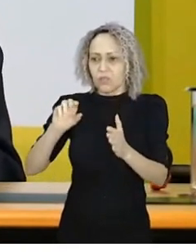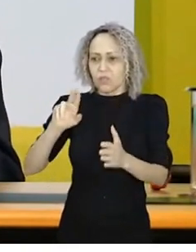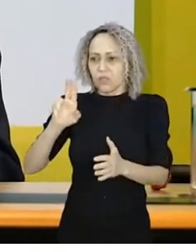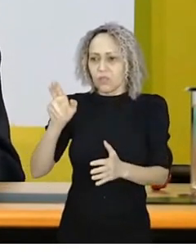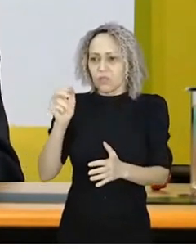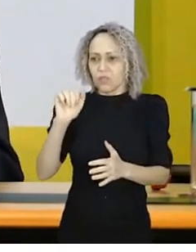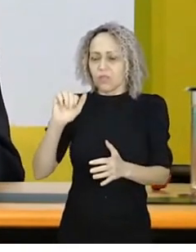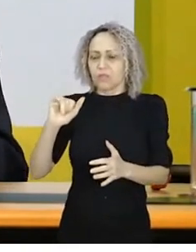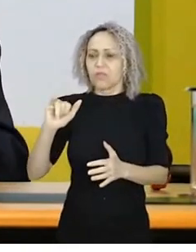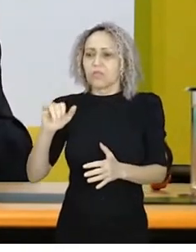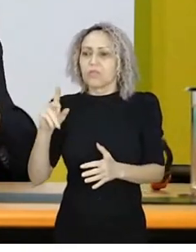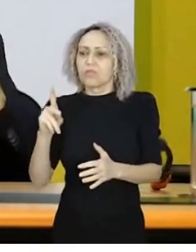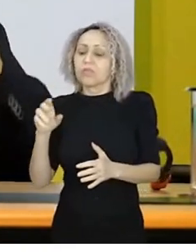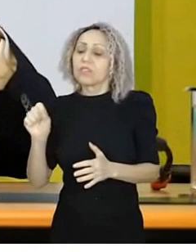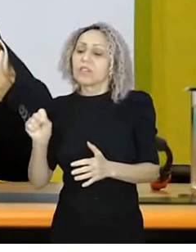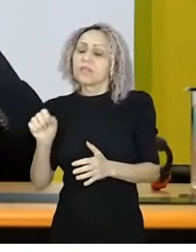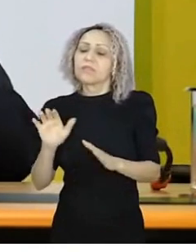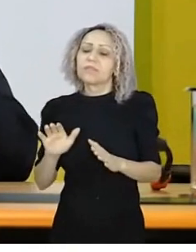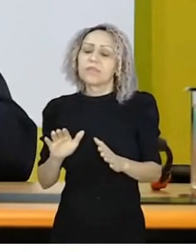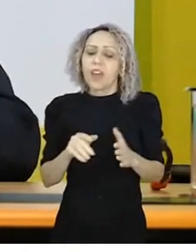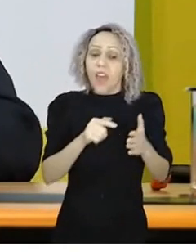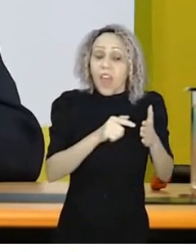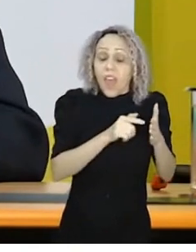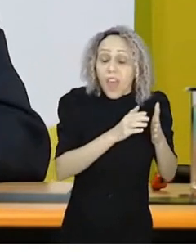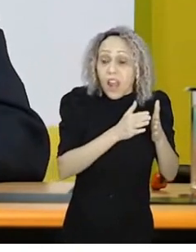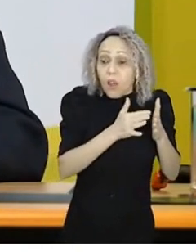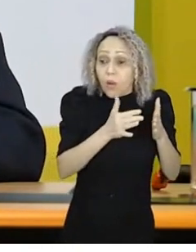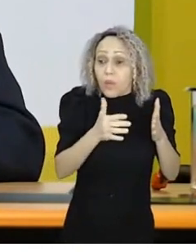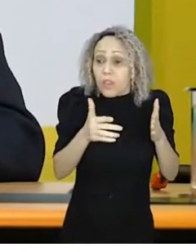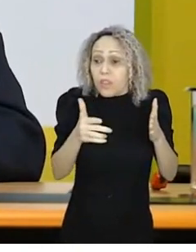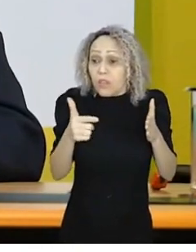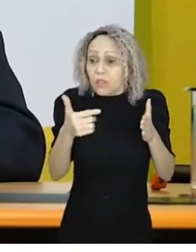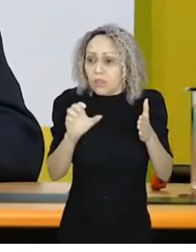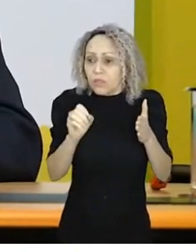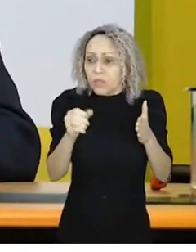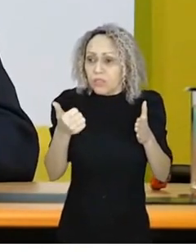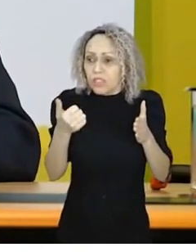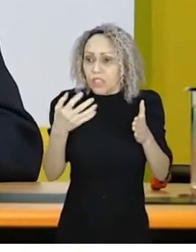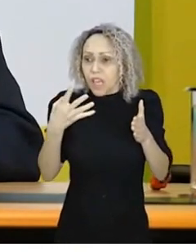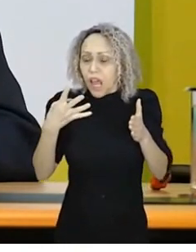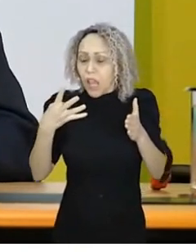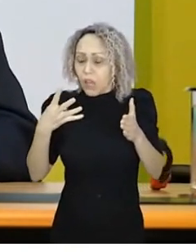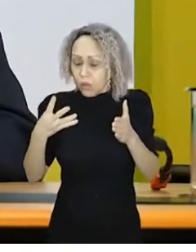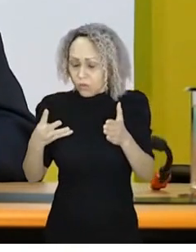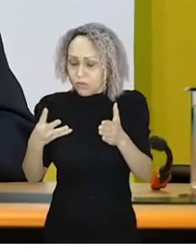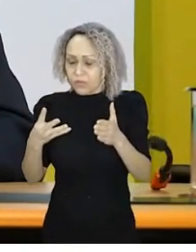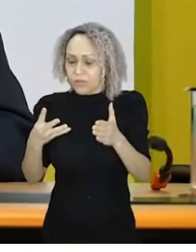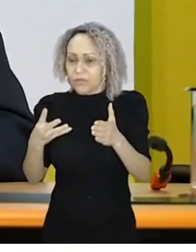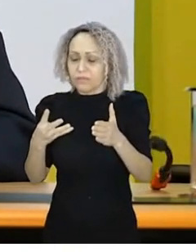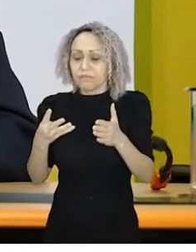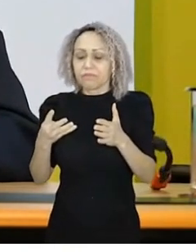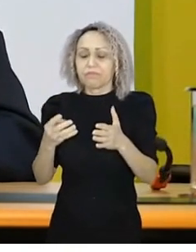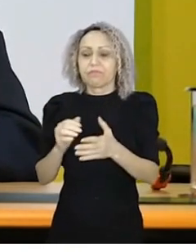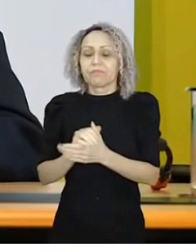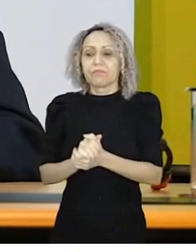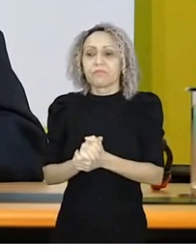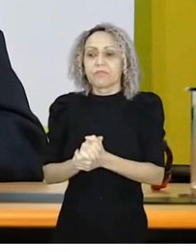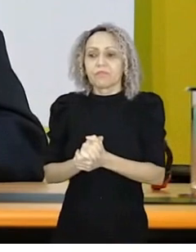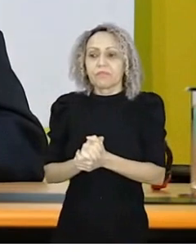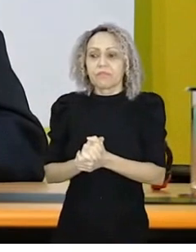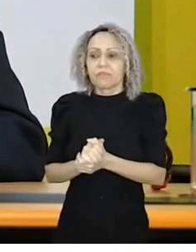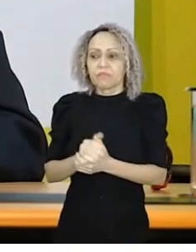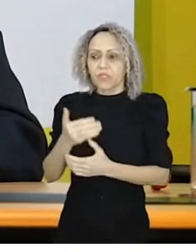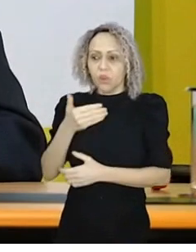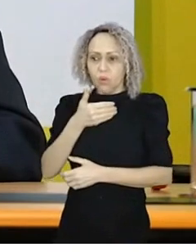credenciada a partir de 2014 e começou a aumentar a sua produção. Os governos não compraram os